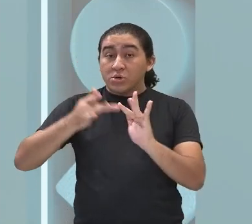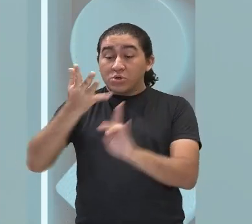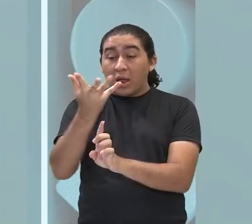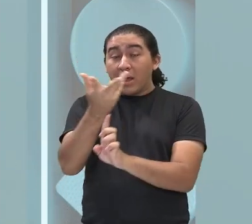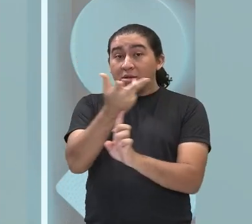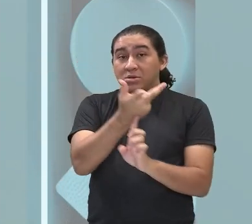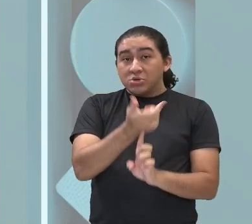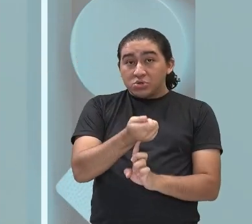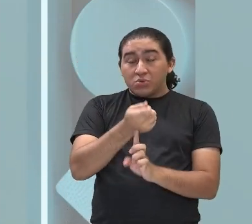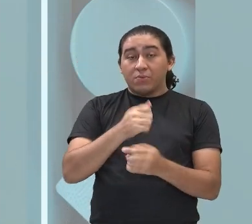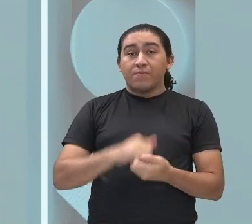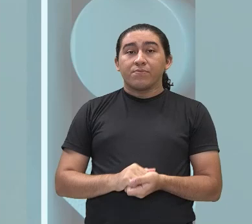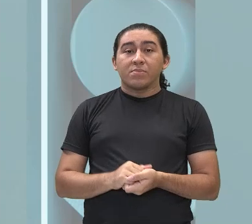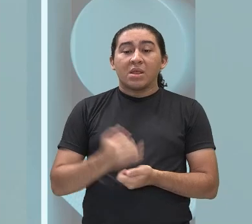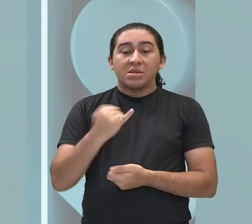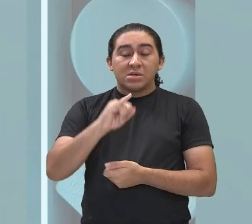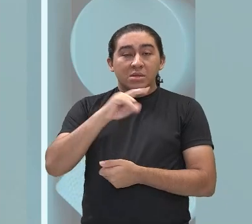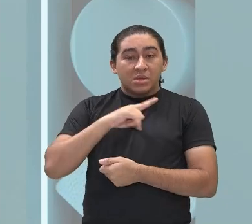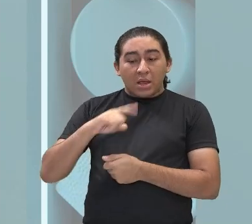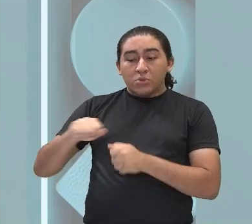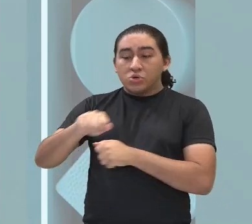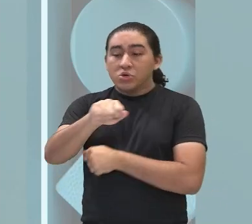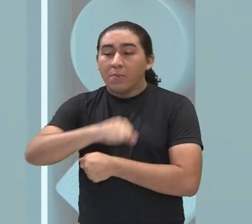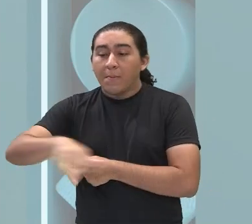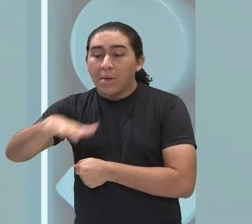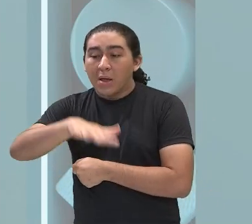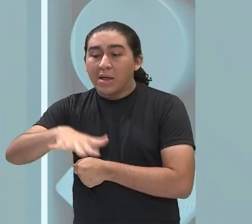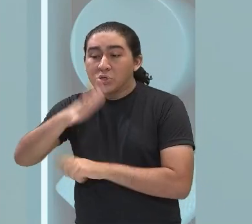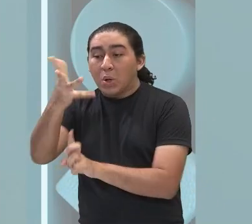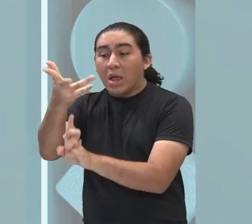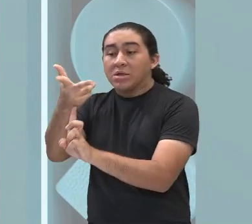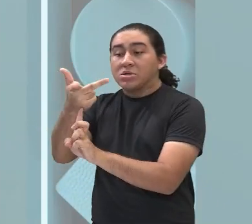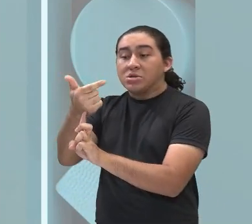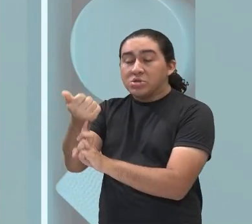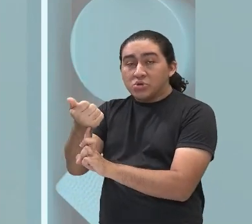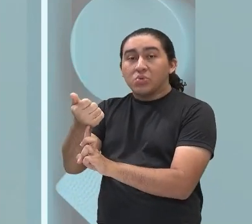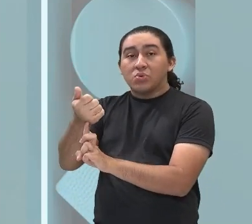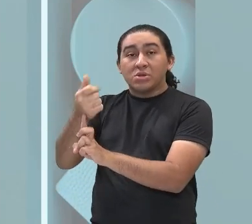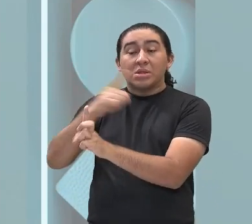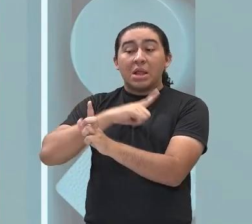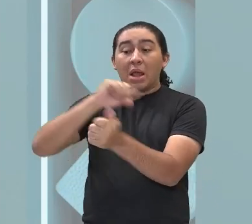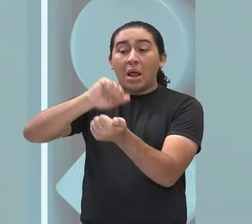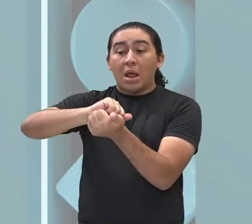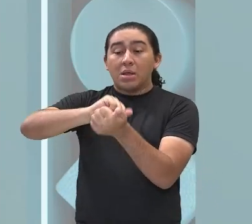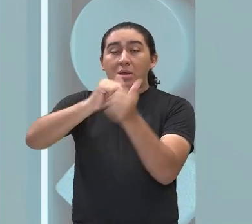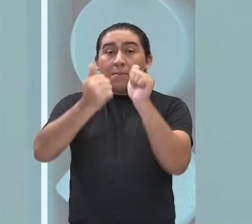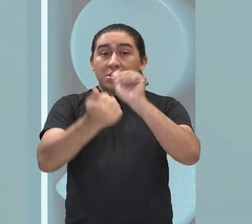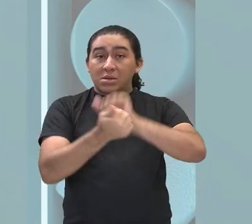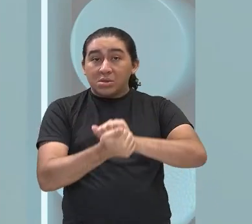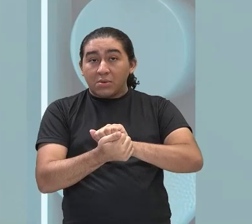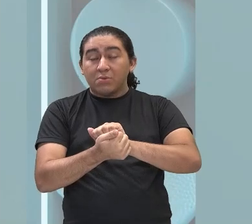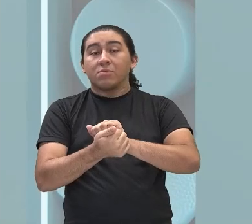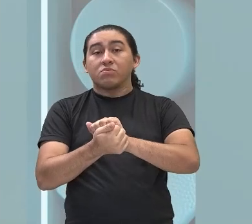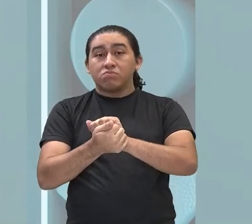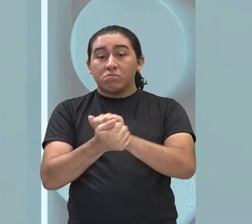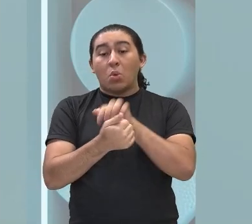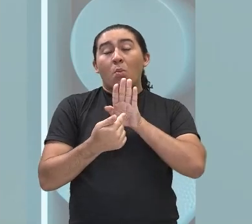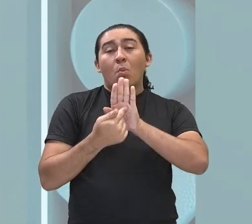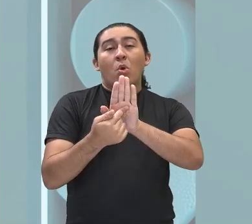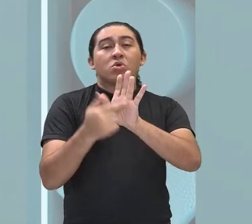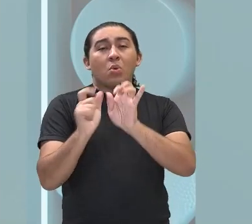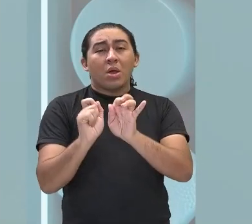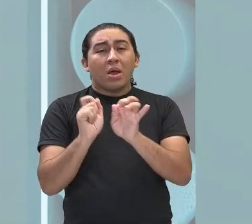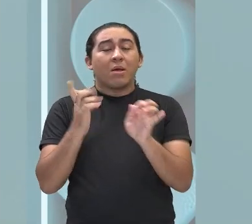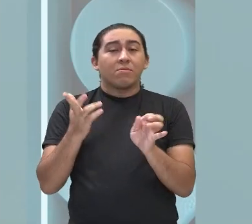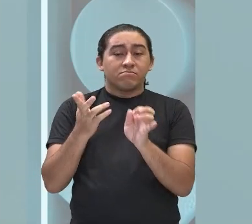eu levo para a cena, passa por adaptações. Essas adaptações vão ter ali a essência do que